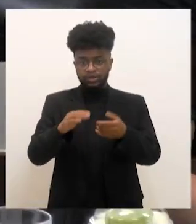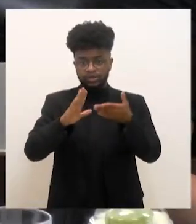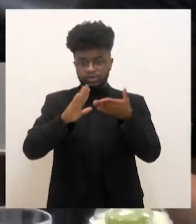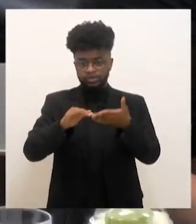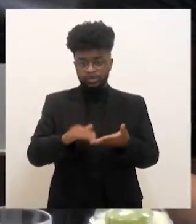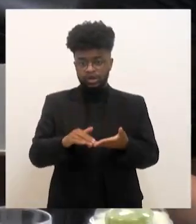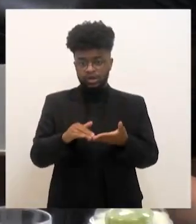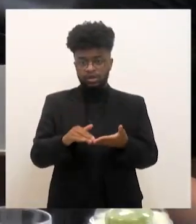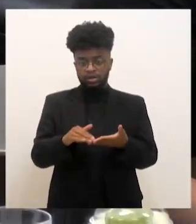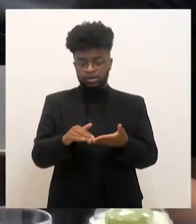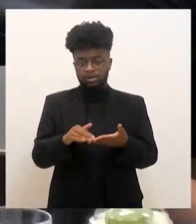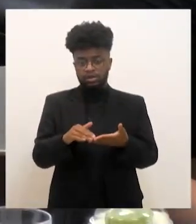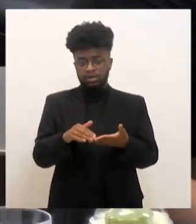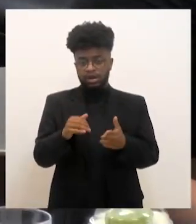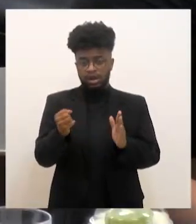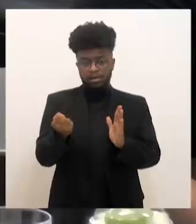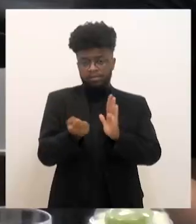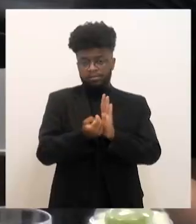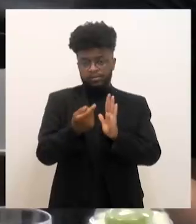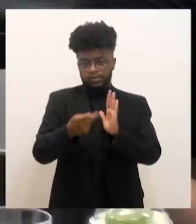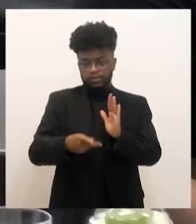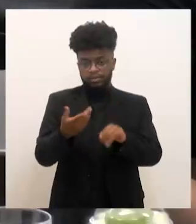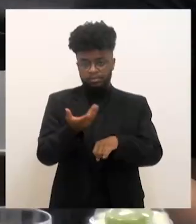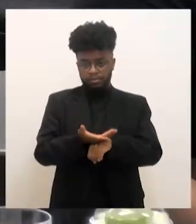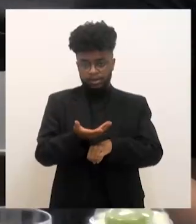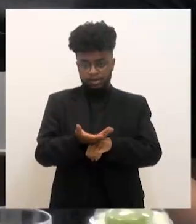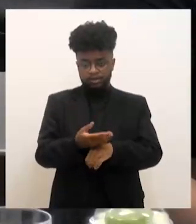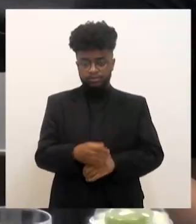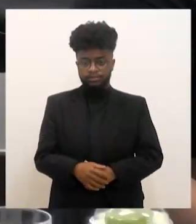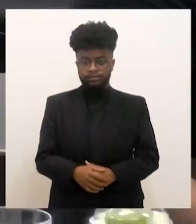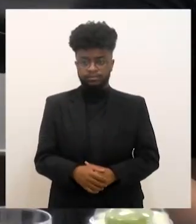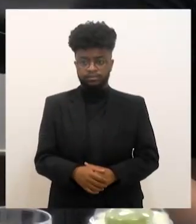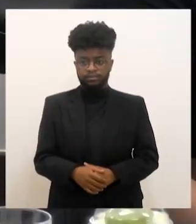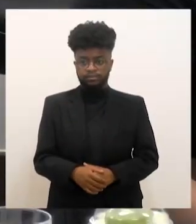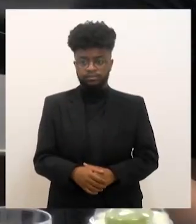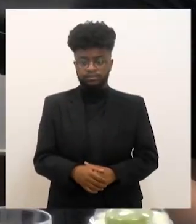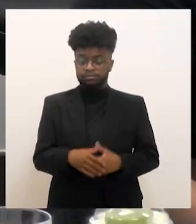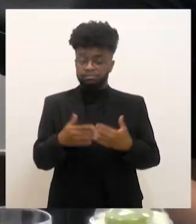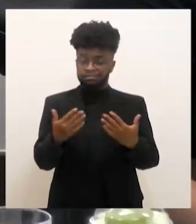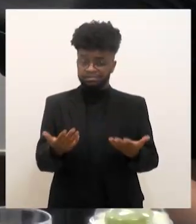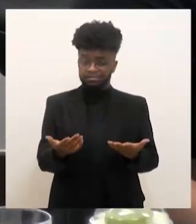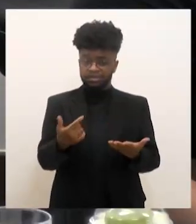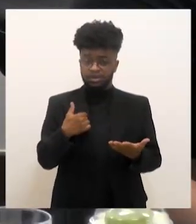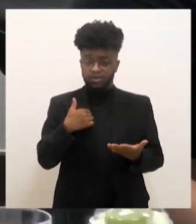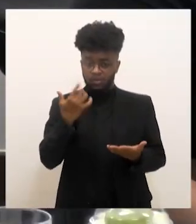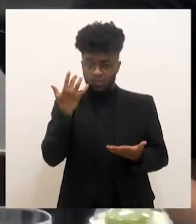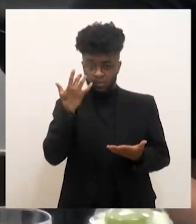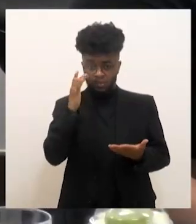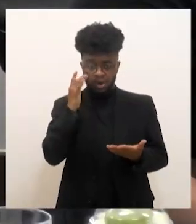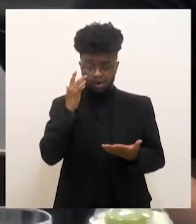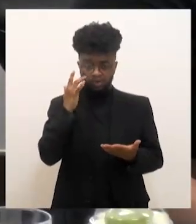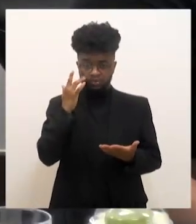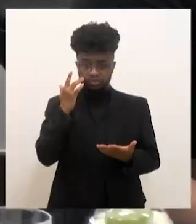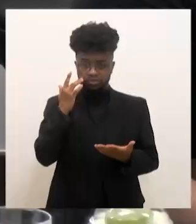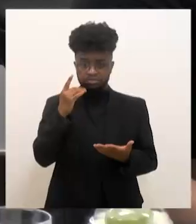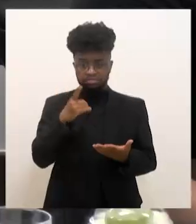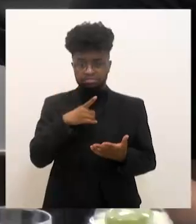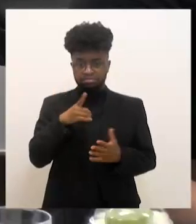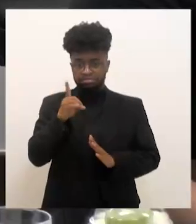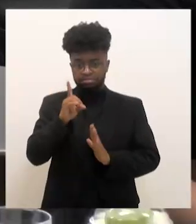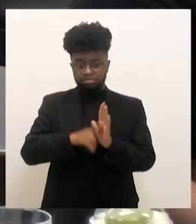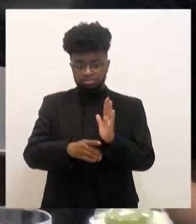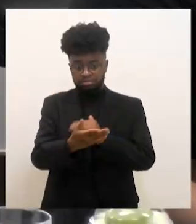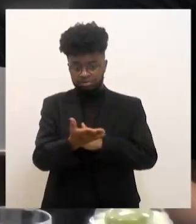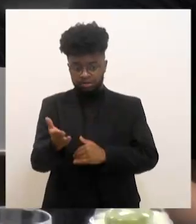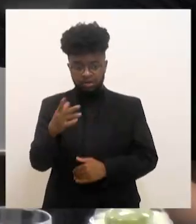a praça. E cá entre nós, eu acho que é um direito do